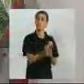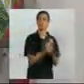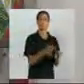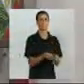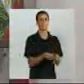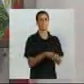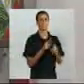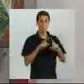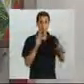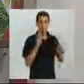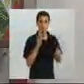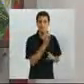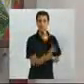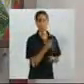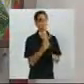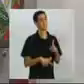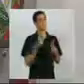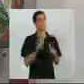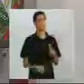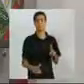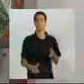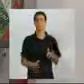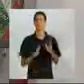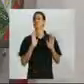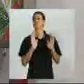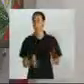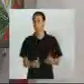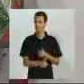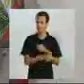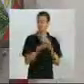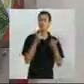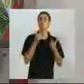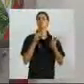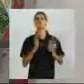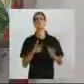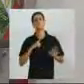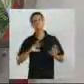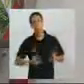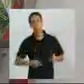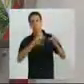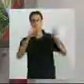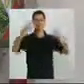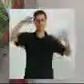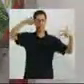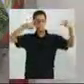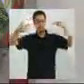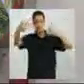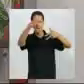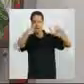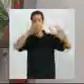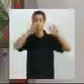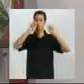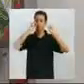num colapso, numa situação muito difícil. Houve um melhoramento, tecnologia, câmeras de segurança e tudo, mas